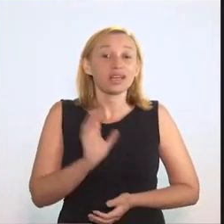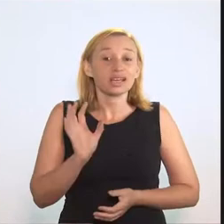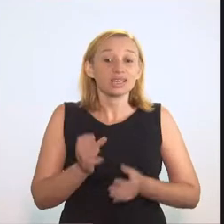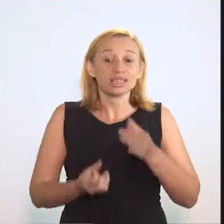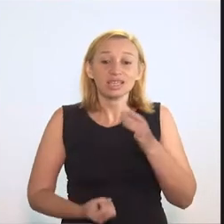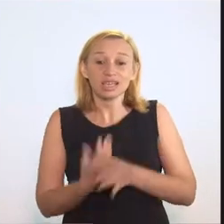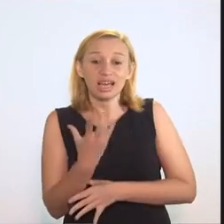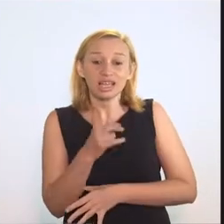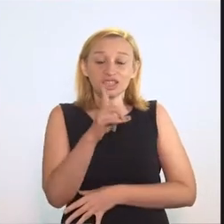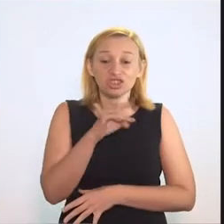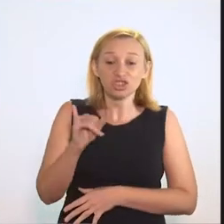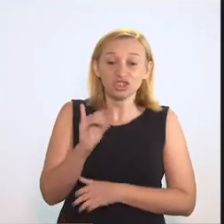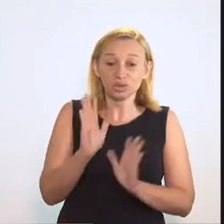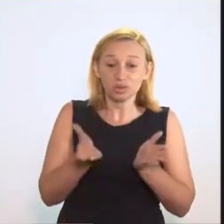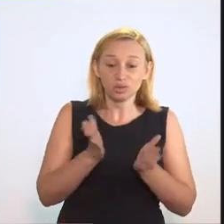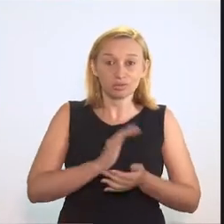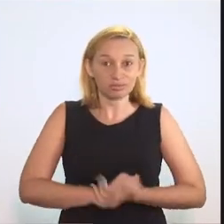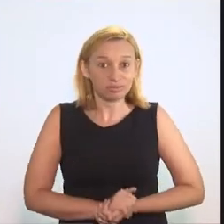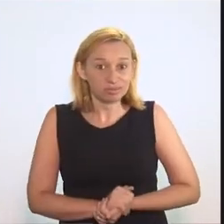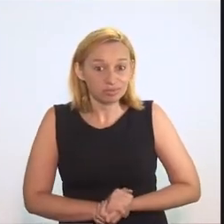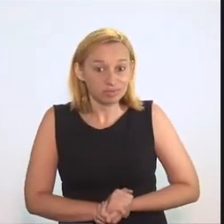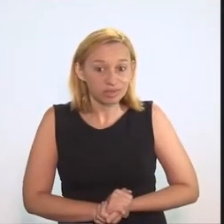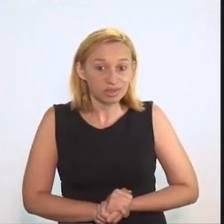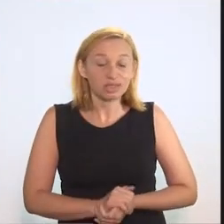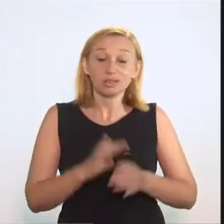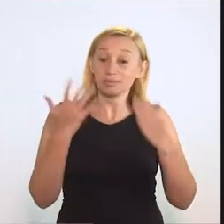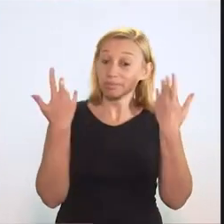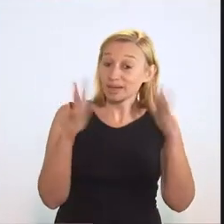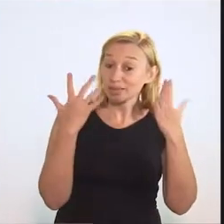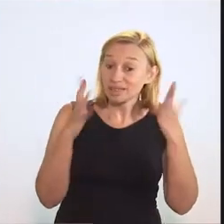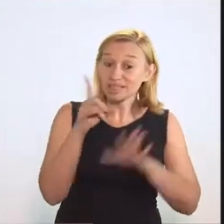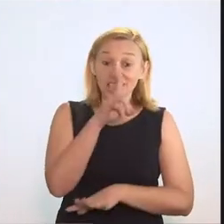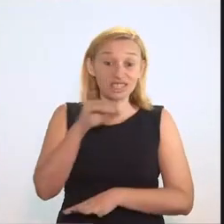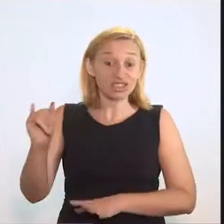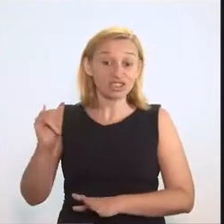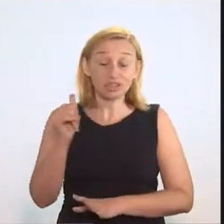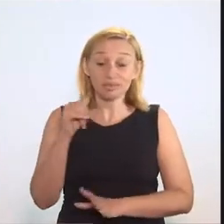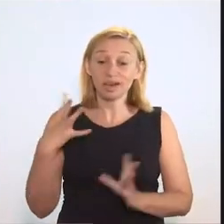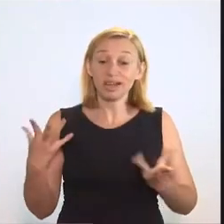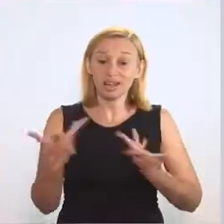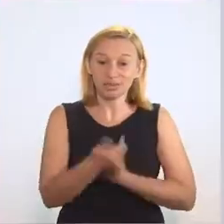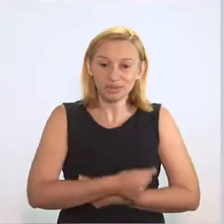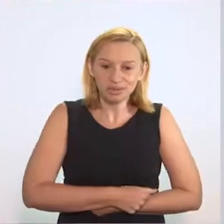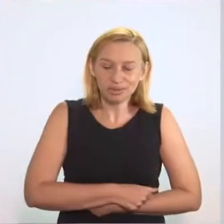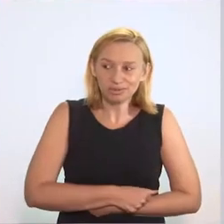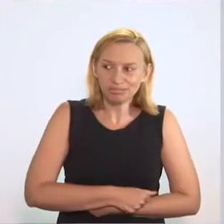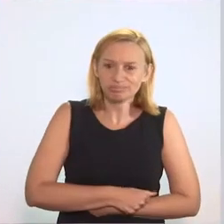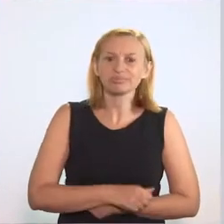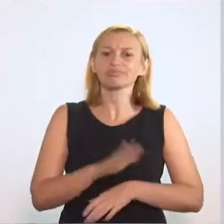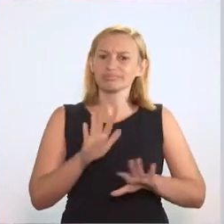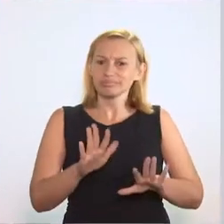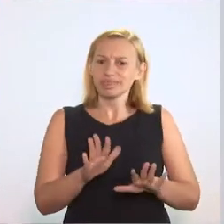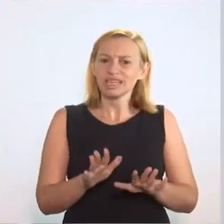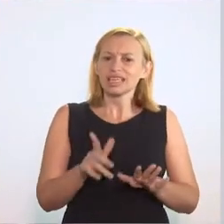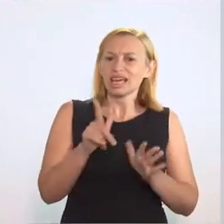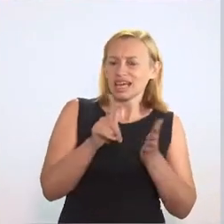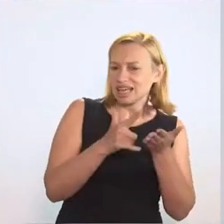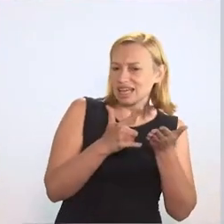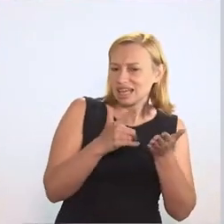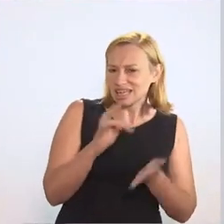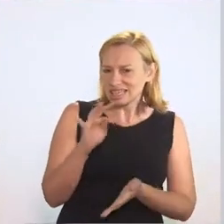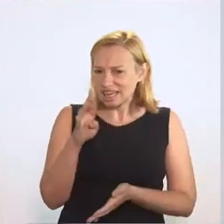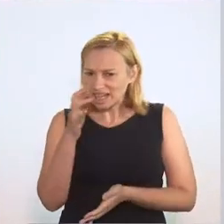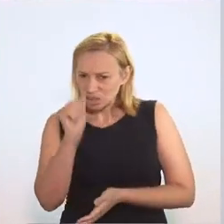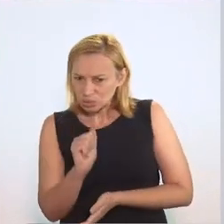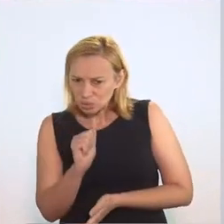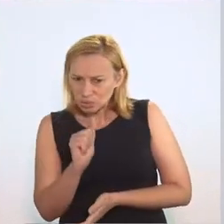para ser realizado no dia 8, em comemoração a esse grande dia, né? É, o que eu queria te perguntar é o seguinte, porque na literatura a